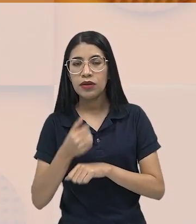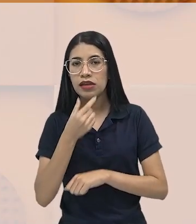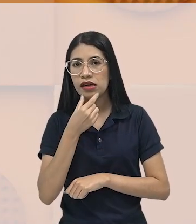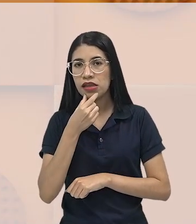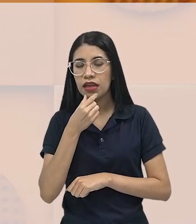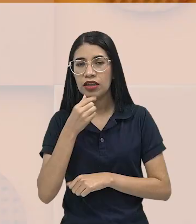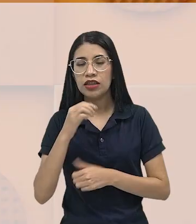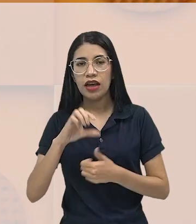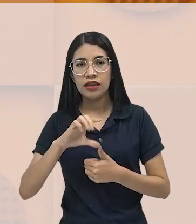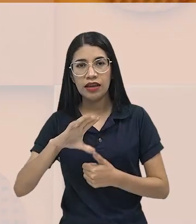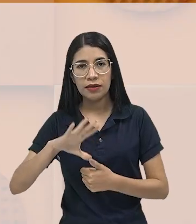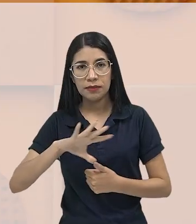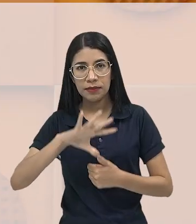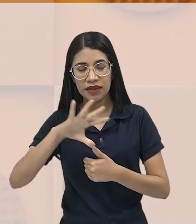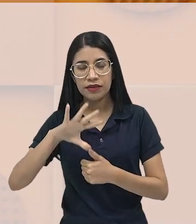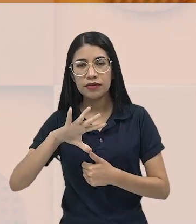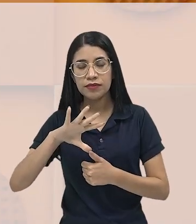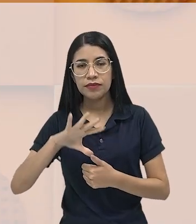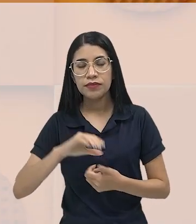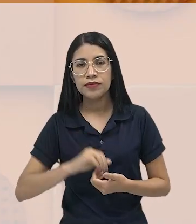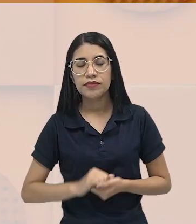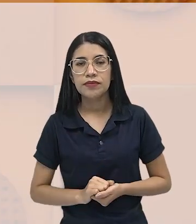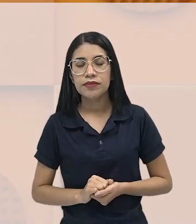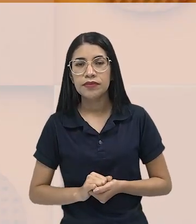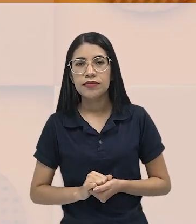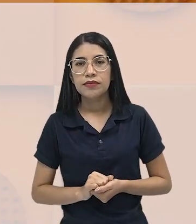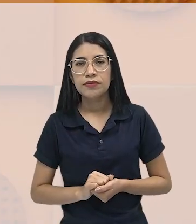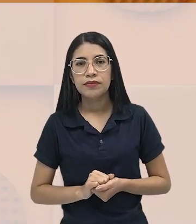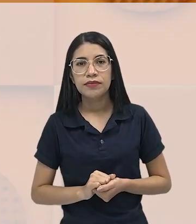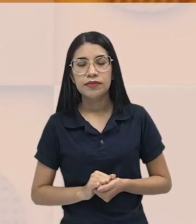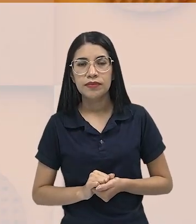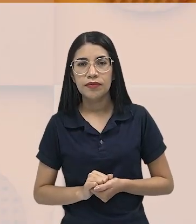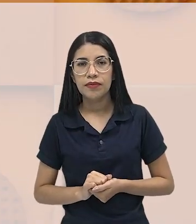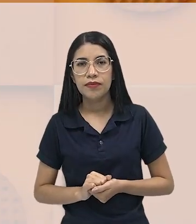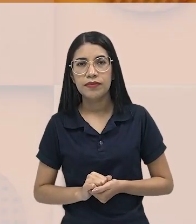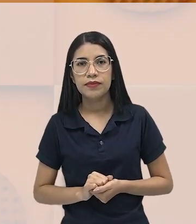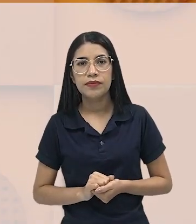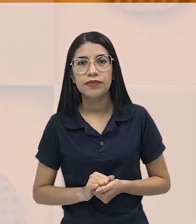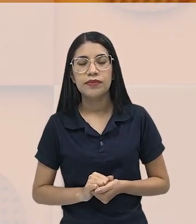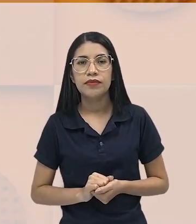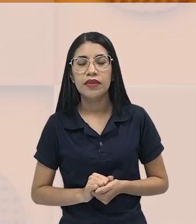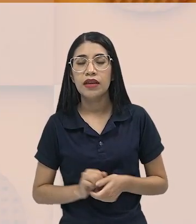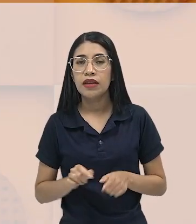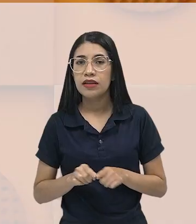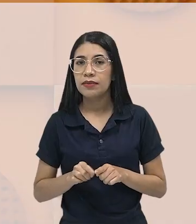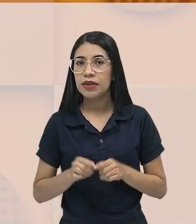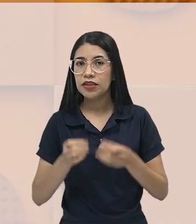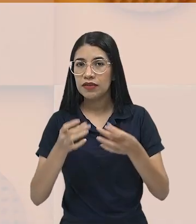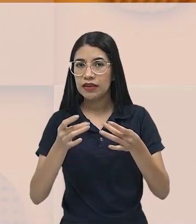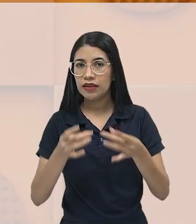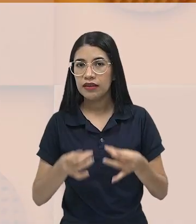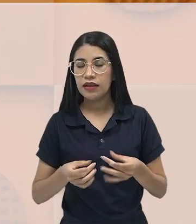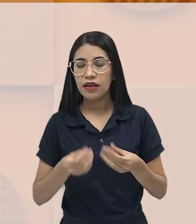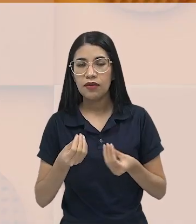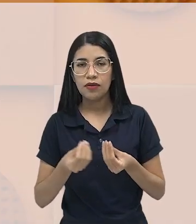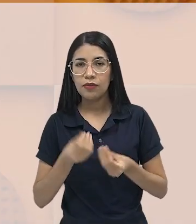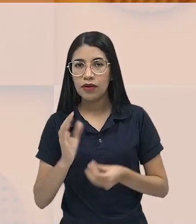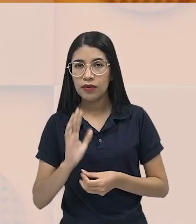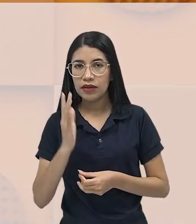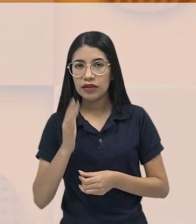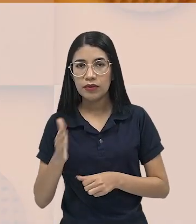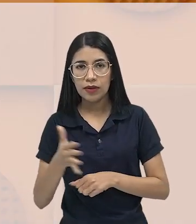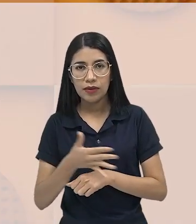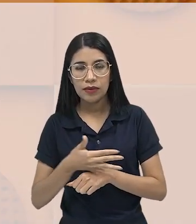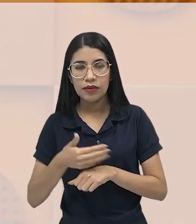na América do Norte, tá bom? Parte ali de cima do continente americano. Vamos falar um pouco dessa colonização,